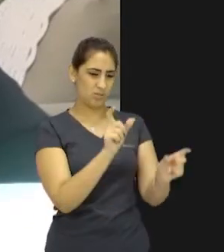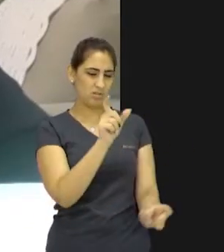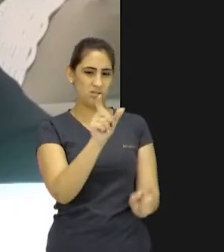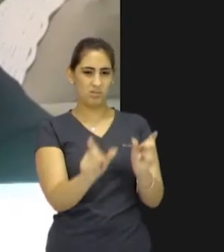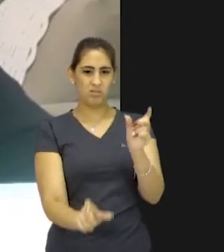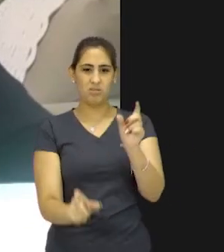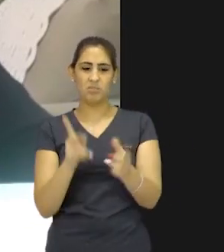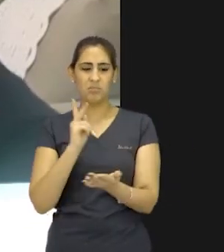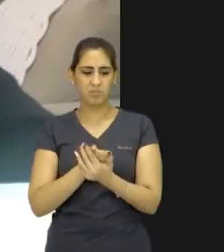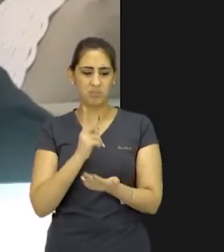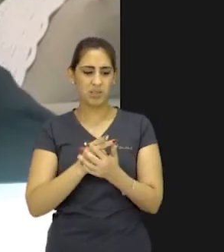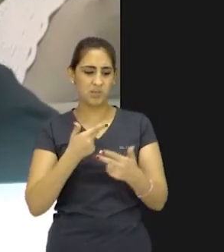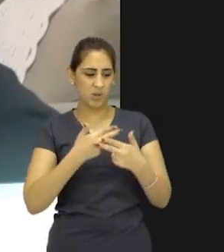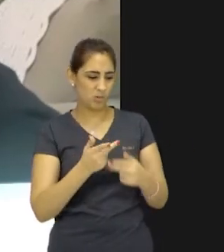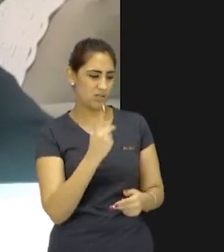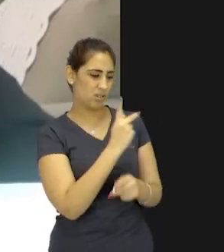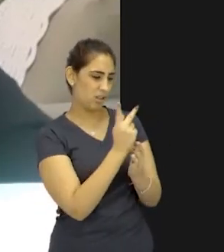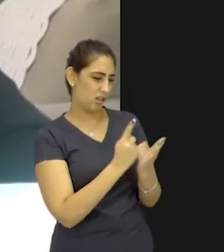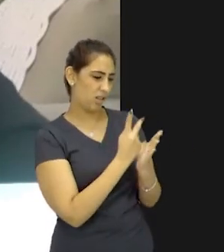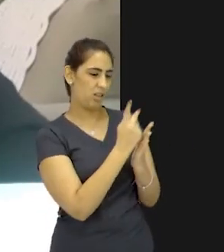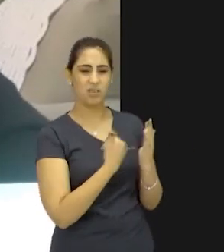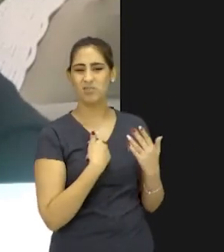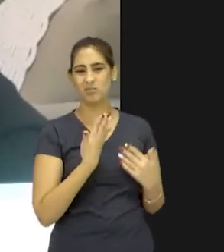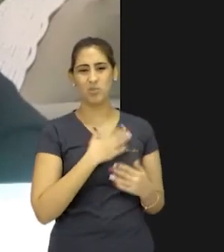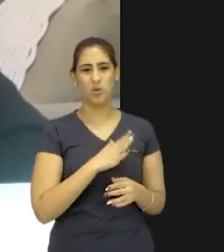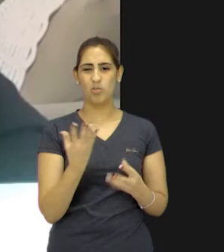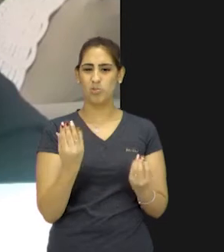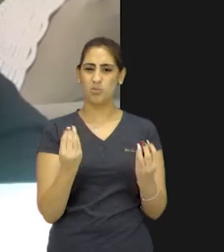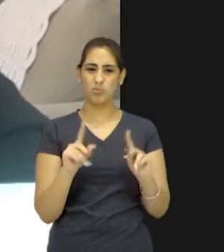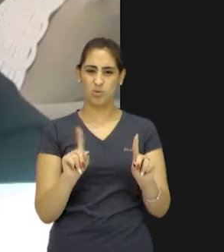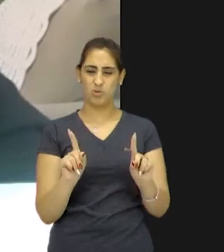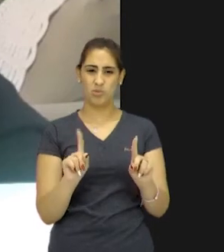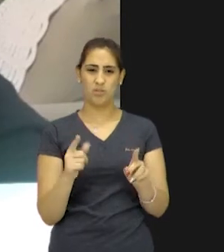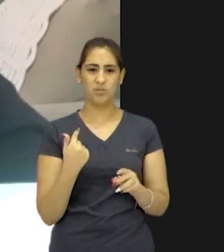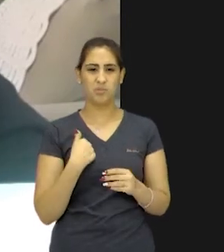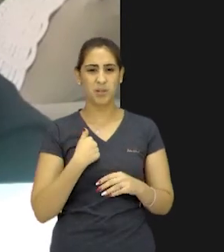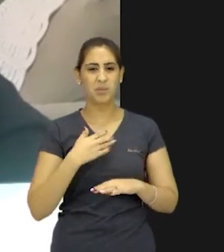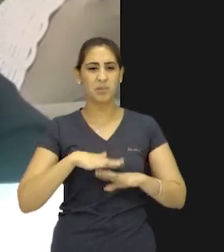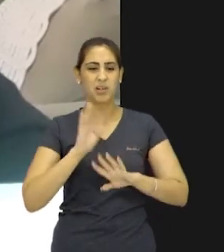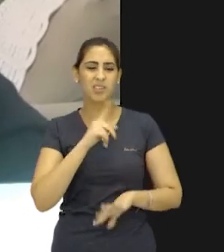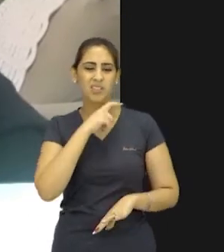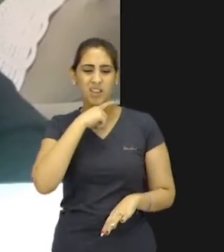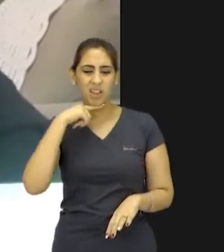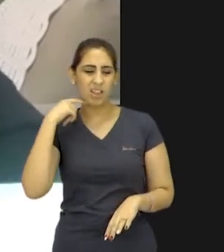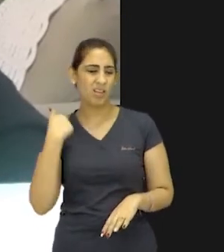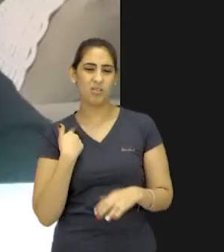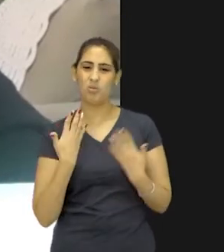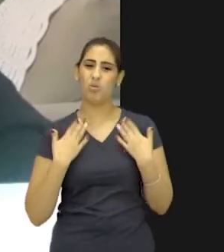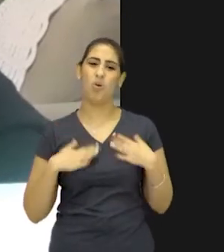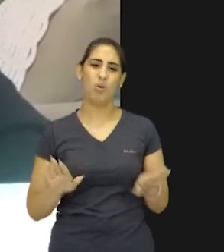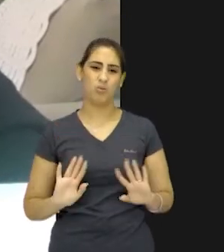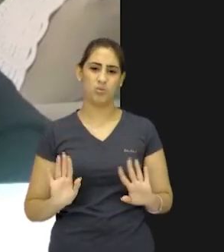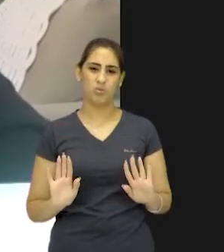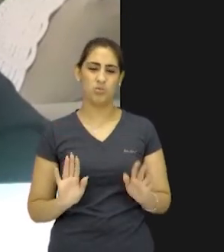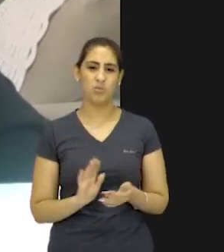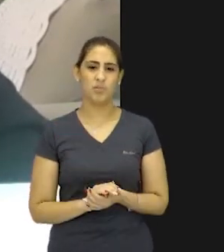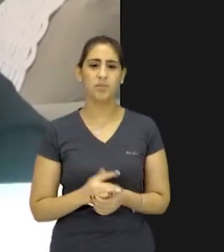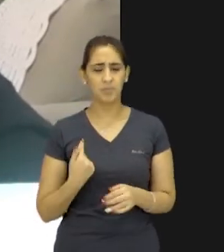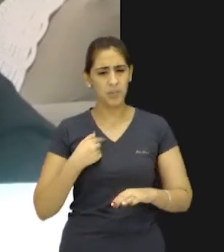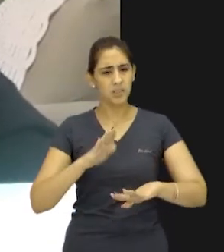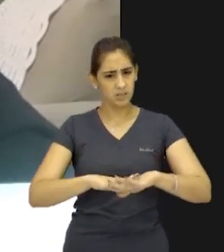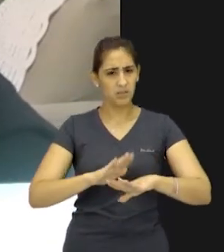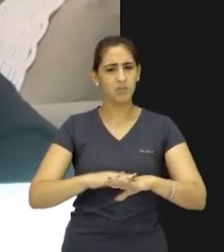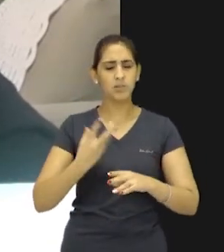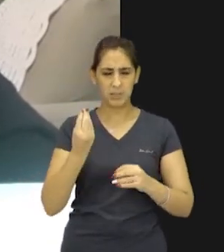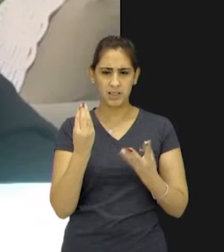sempre desenhando a mesma coisa. Isso, às vezes, para mim, já é mais incômodo, né? Mas eu fiz